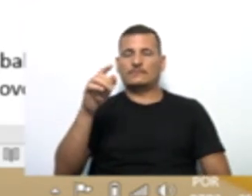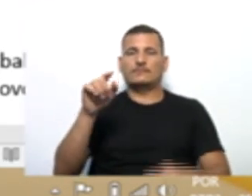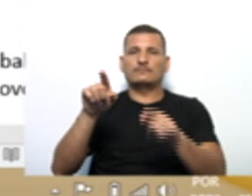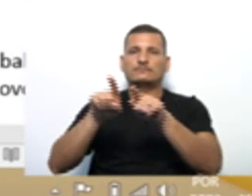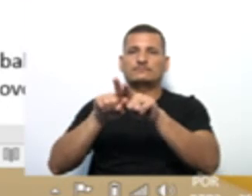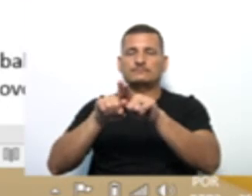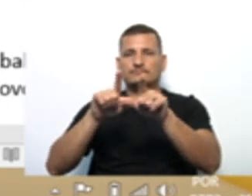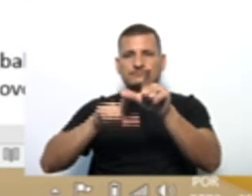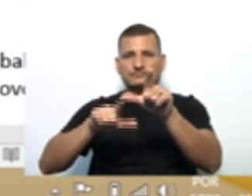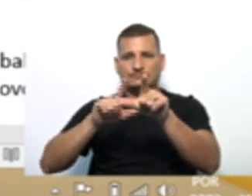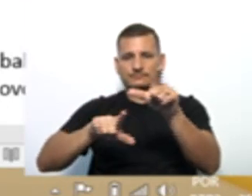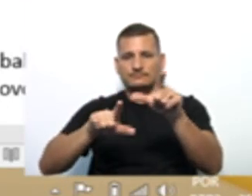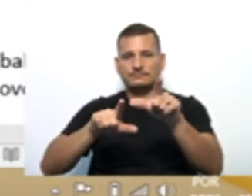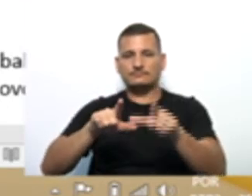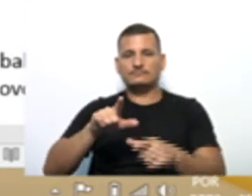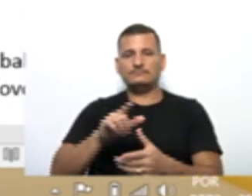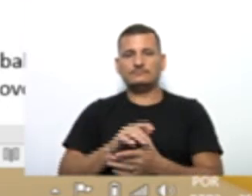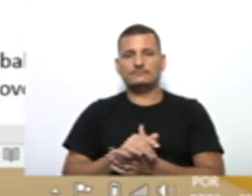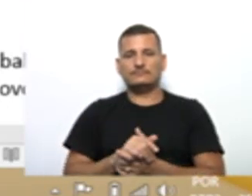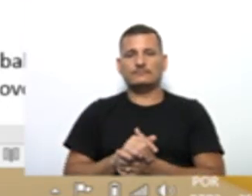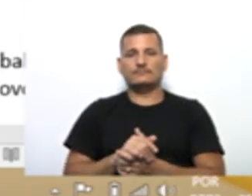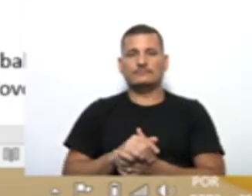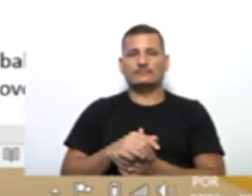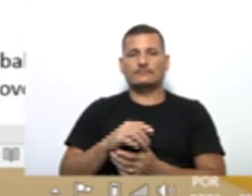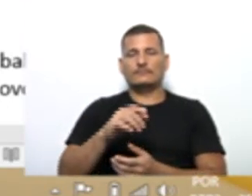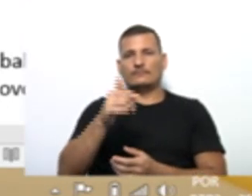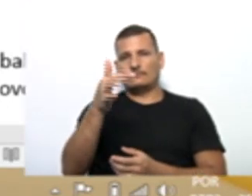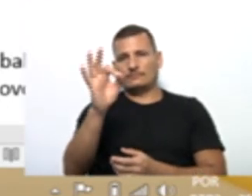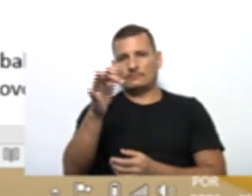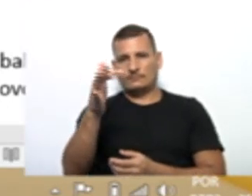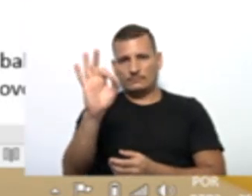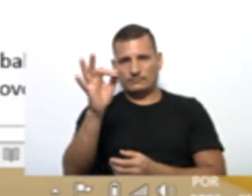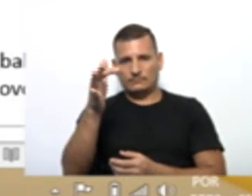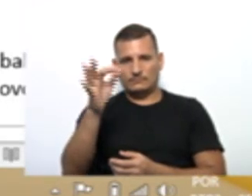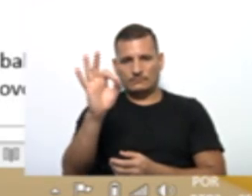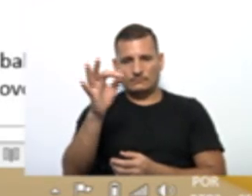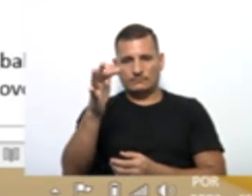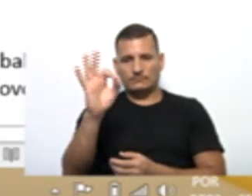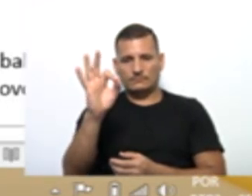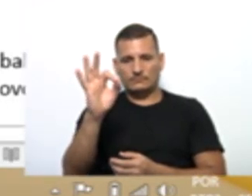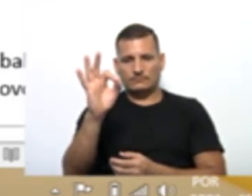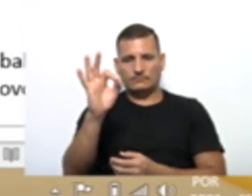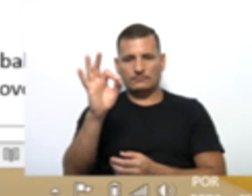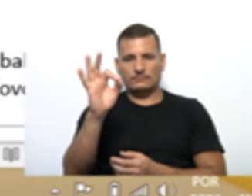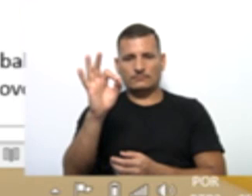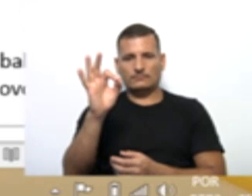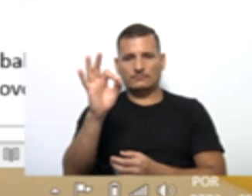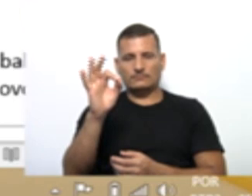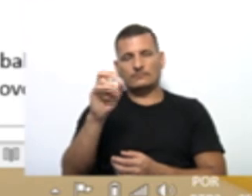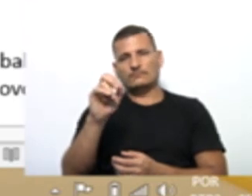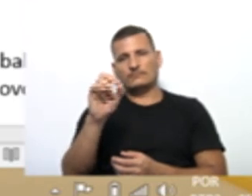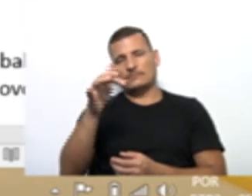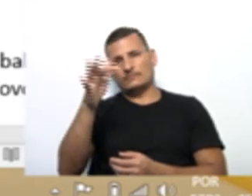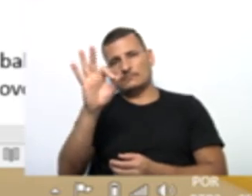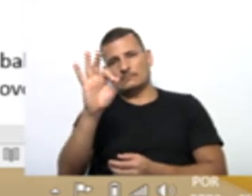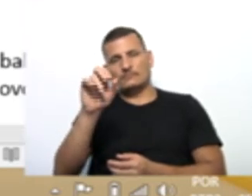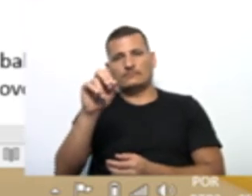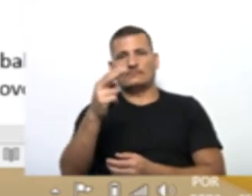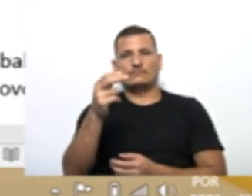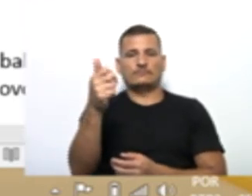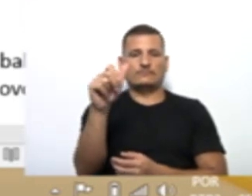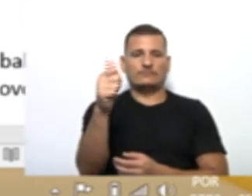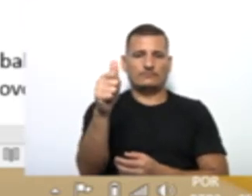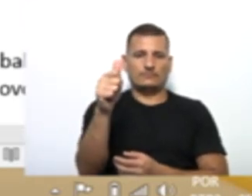da fonte, ela também perde o tamanho, ela pode ser tamanho 10 ou 11. E aí não